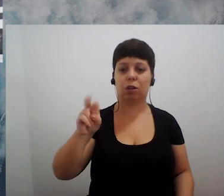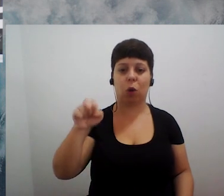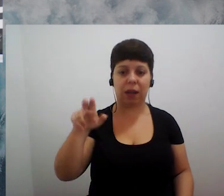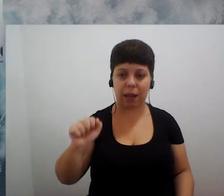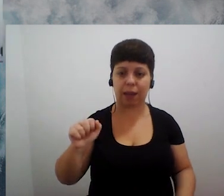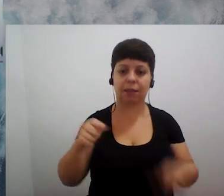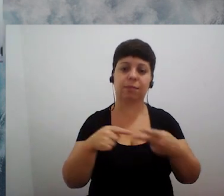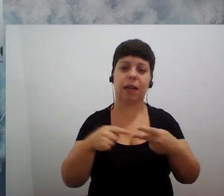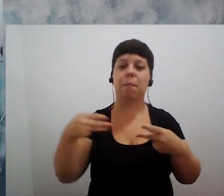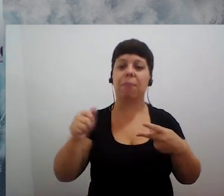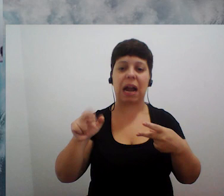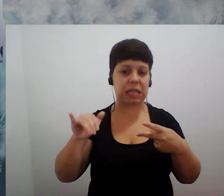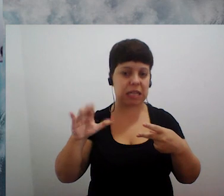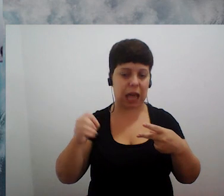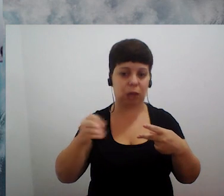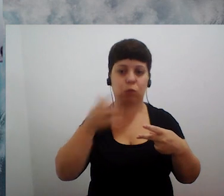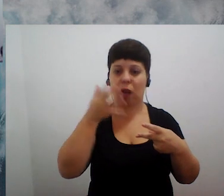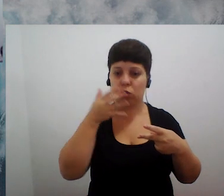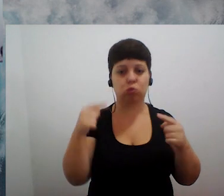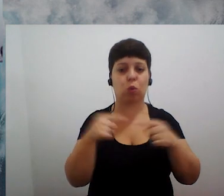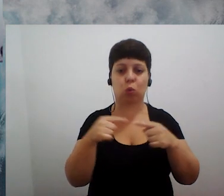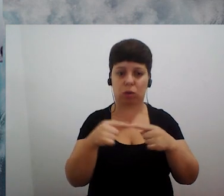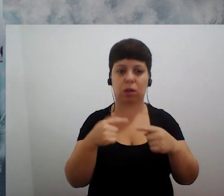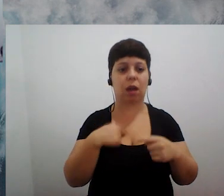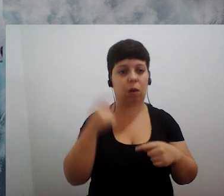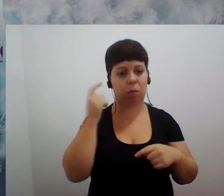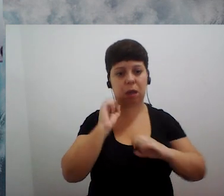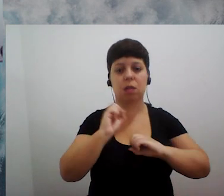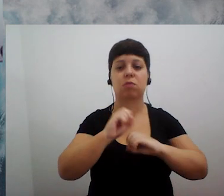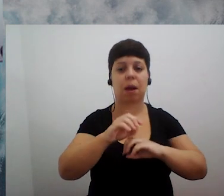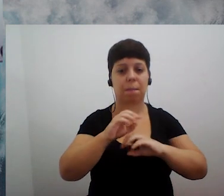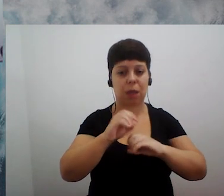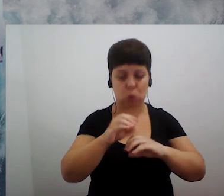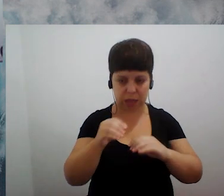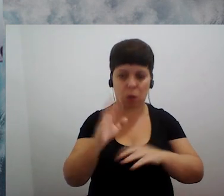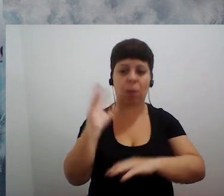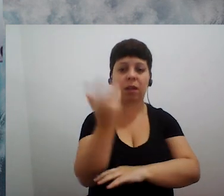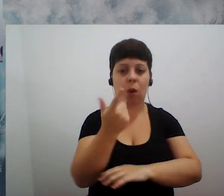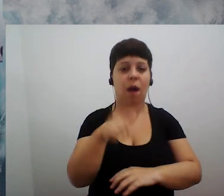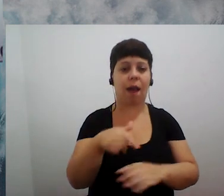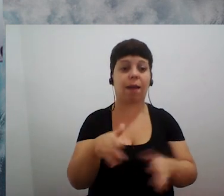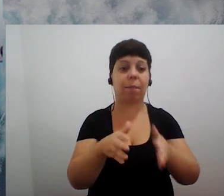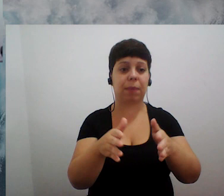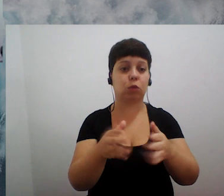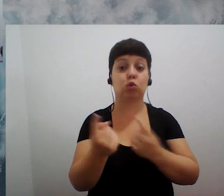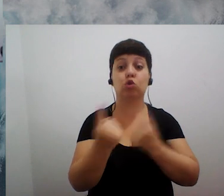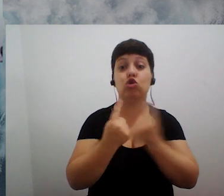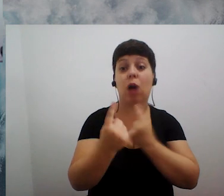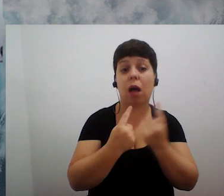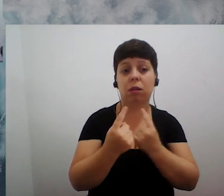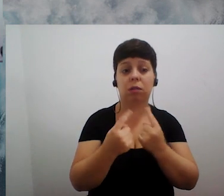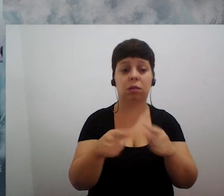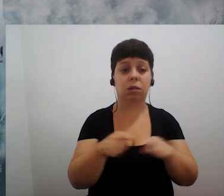fala de Marcelo e de Lorena. Eu também penso demais que o caminho é da educação ambiental, que o caminho é do diálogo,